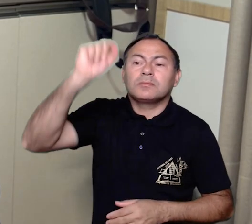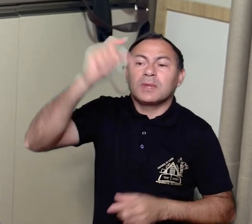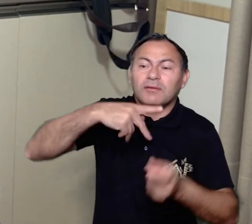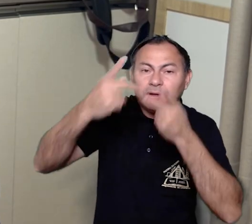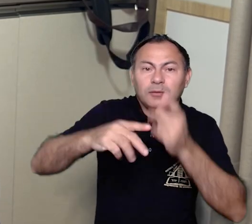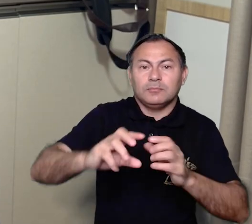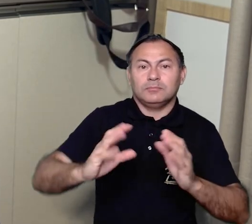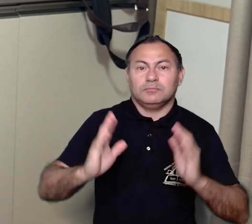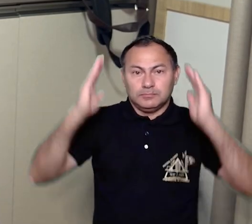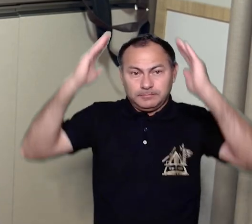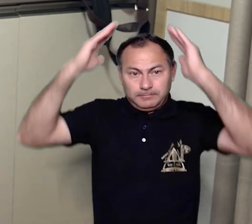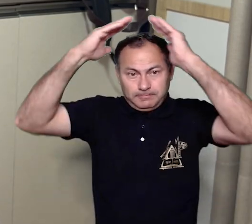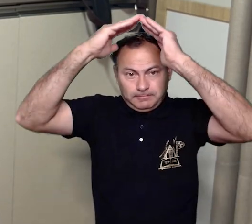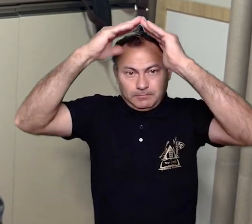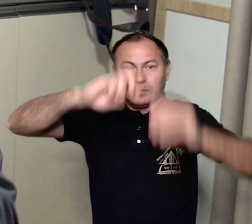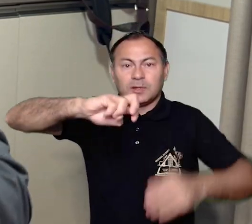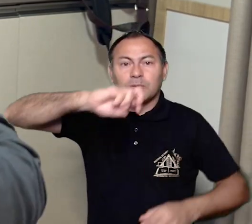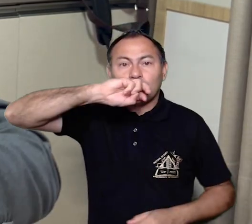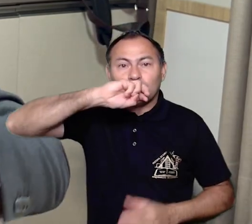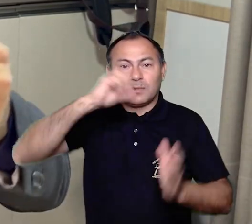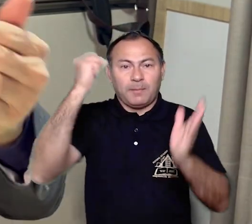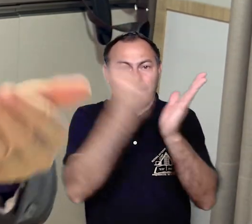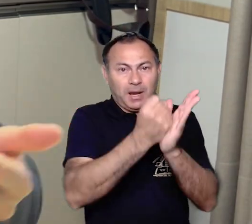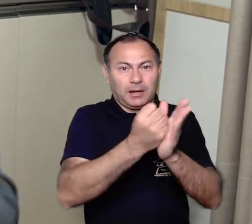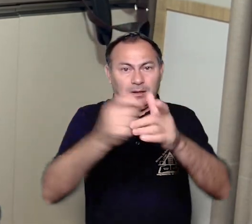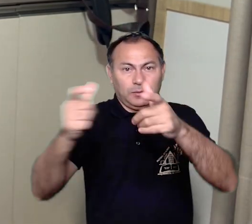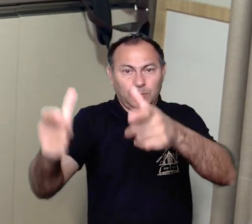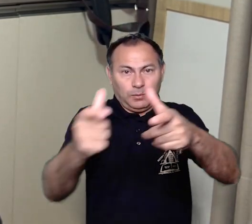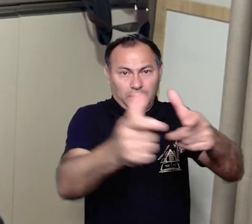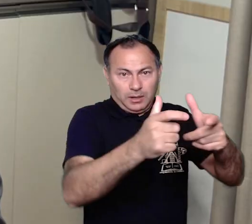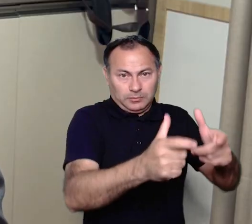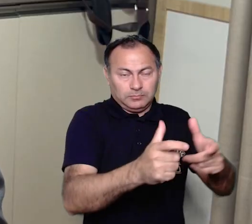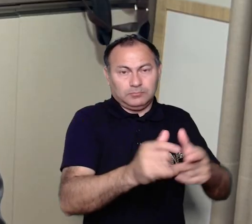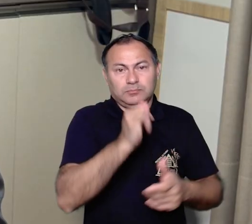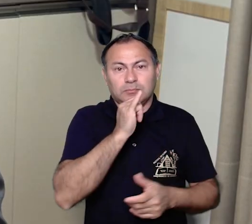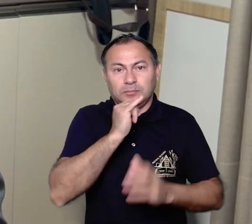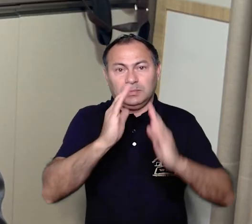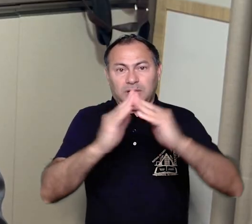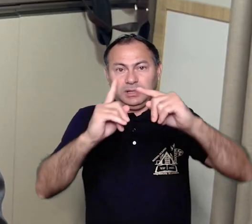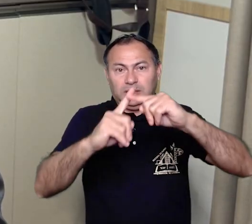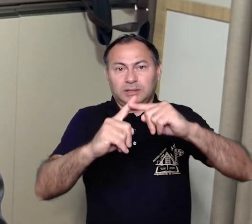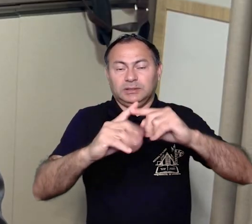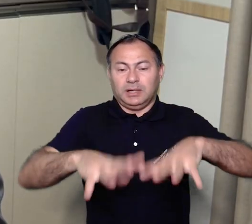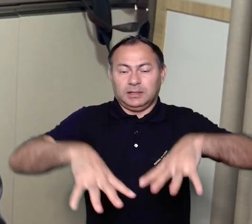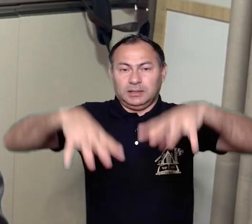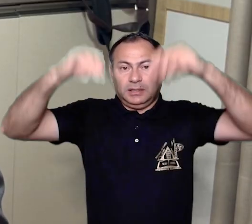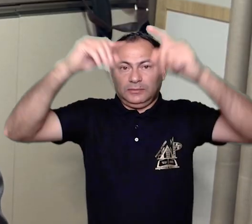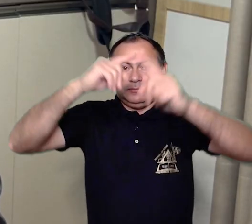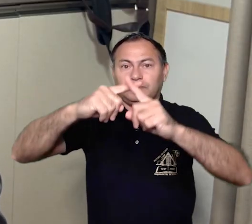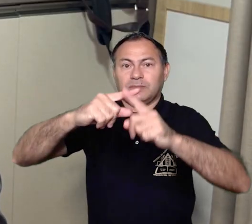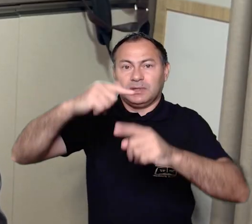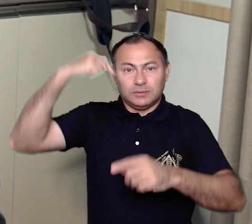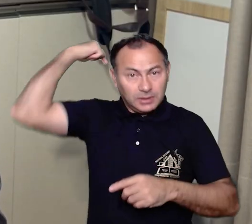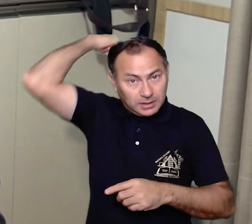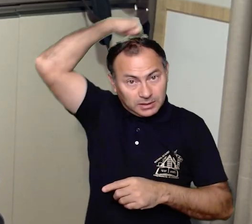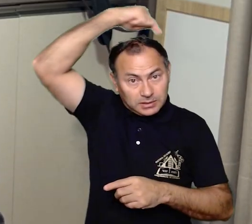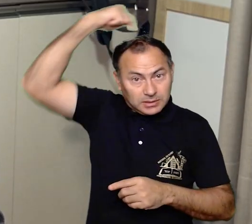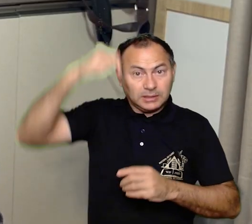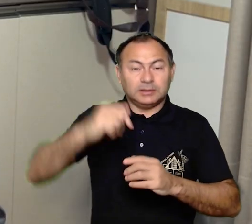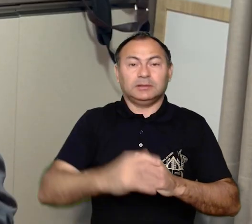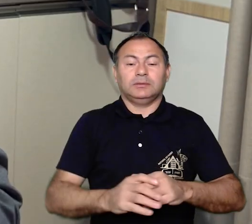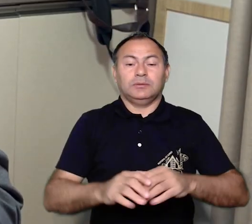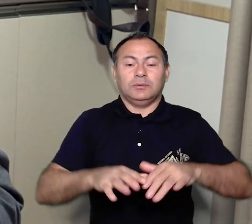determinarem, os bispos podem marcar vários lugares, por exemplo, na Igreja Catedral, no